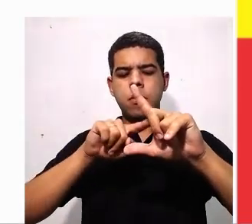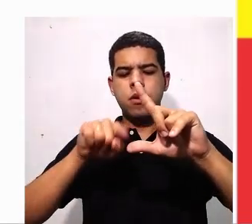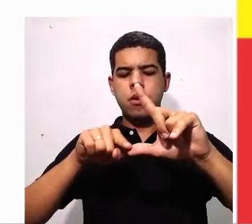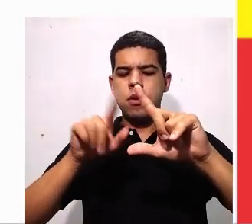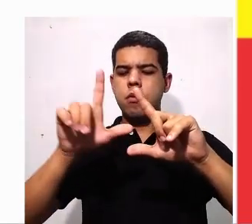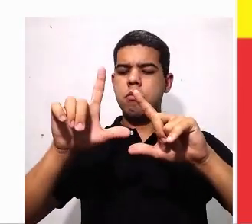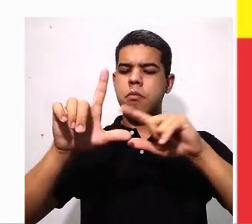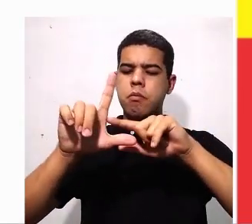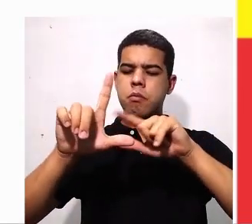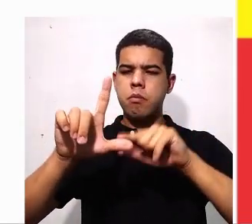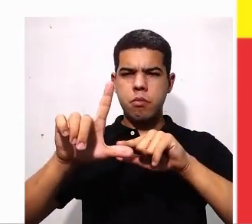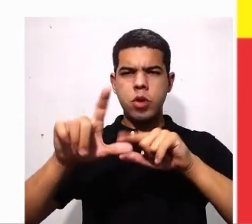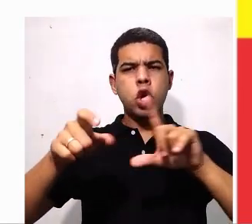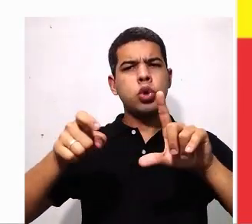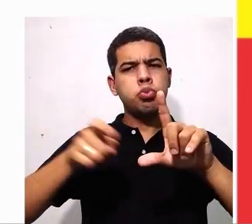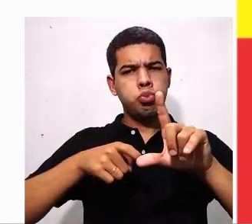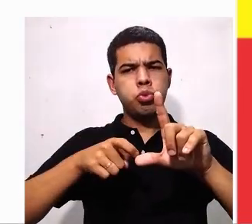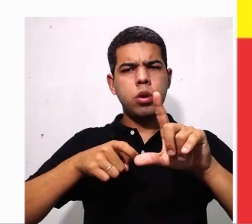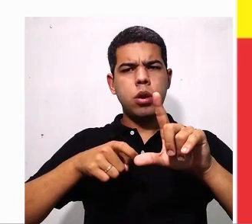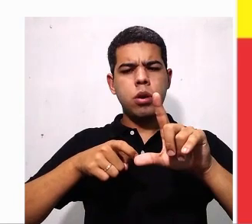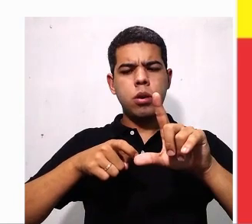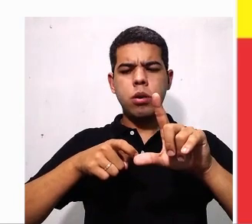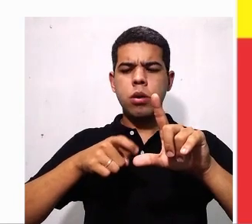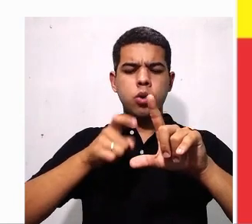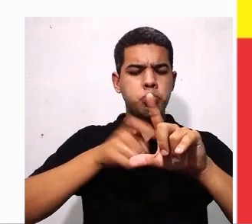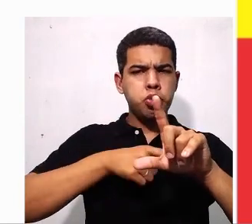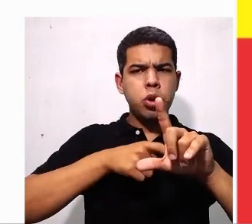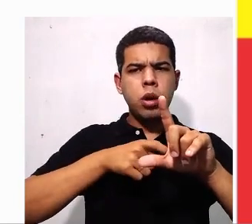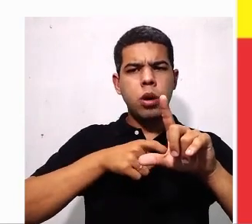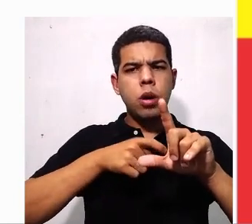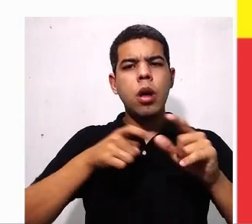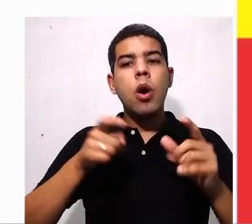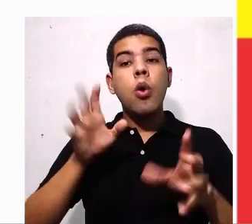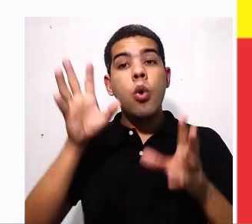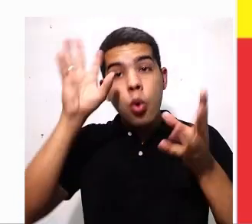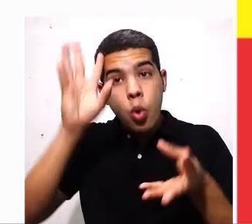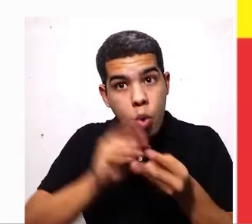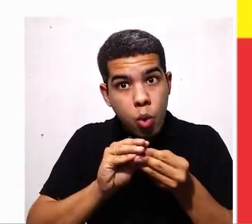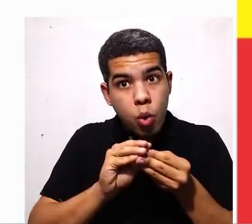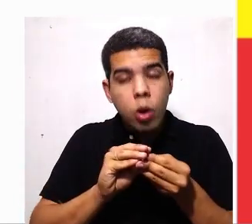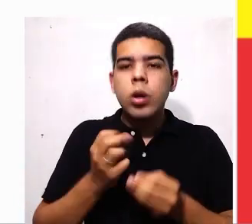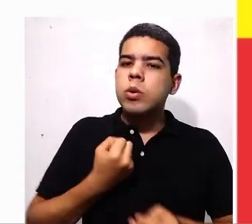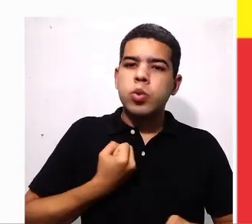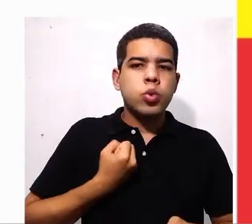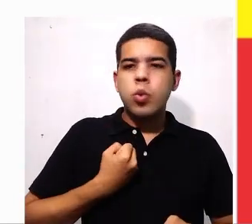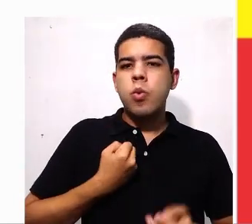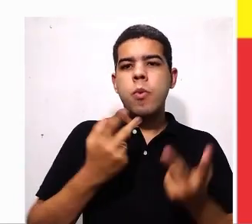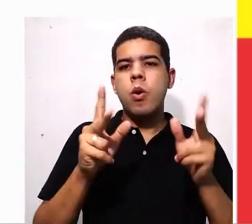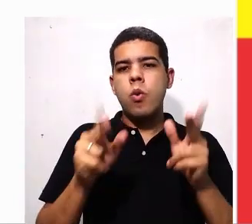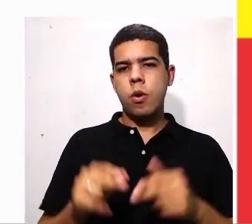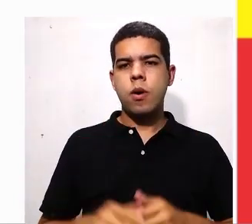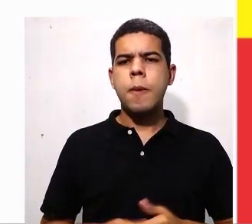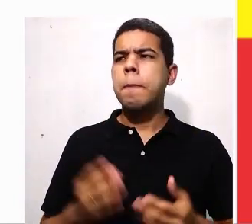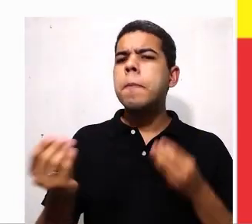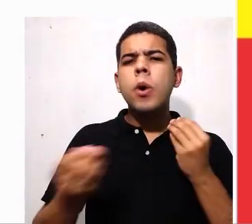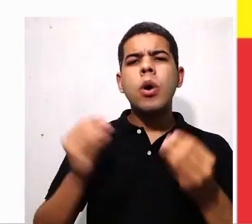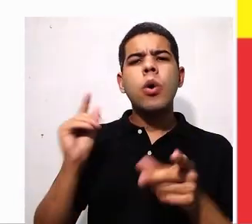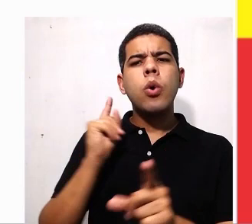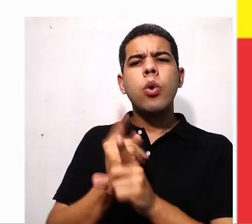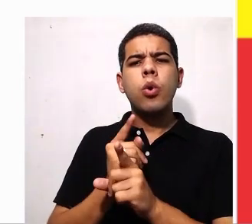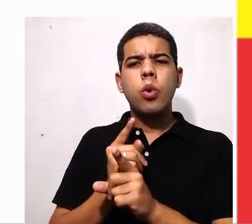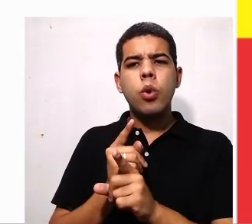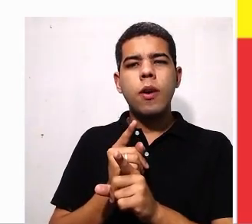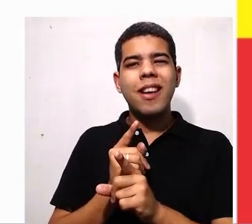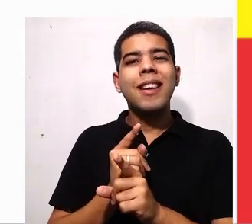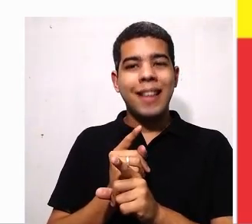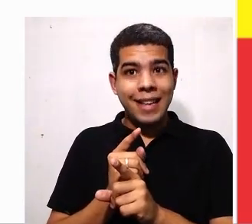valor. Então, como é que a gente encontra essa informação? Isso mesmo, somar tudo e a soma tem que ser